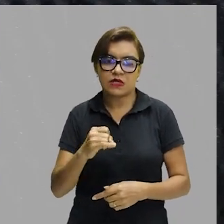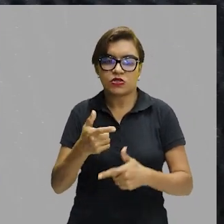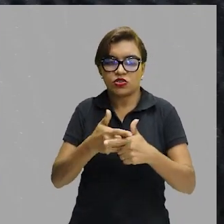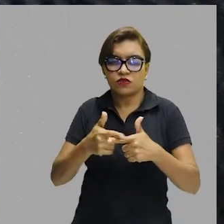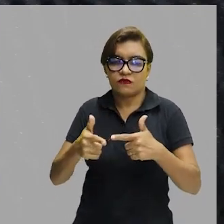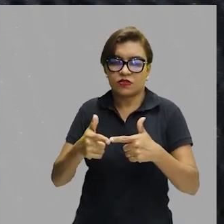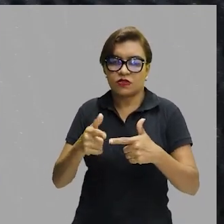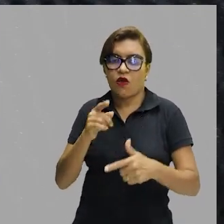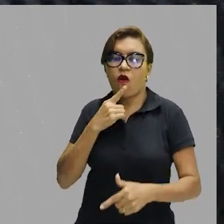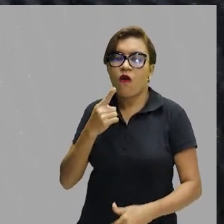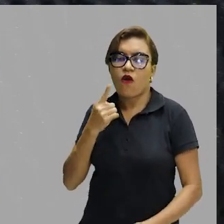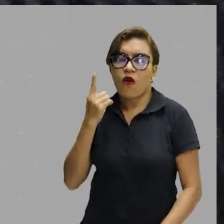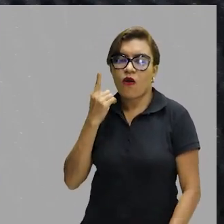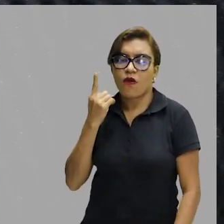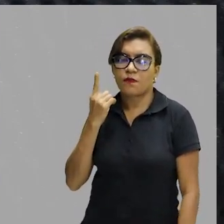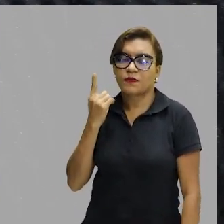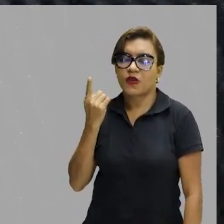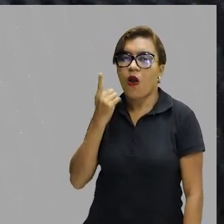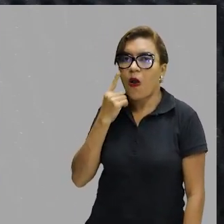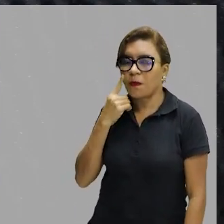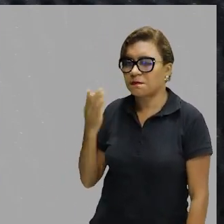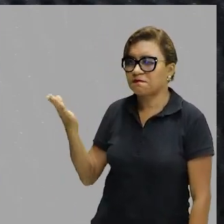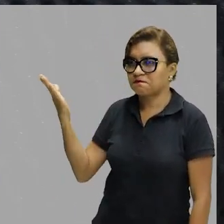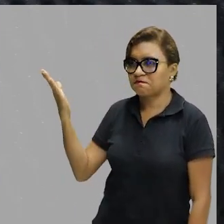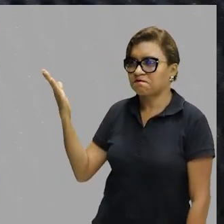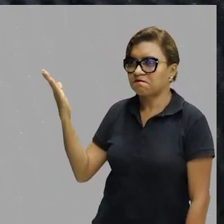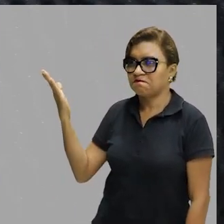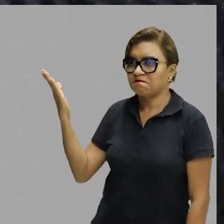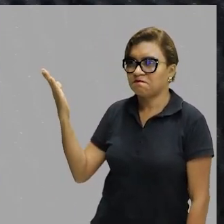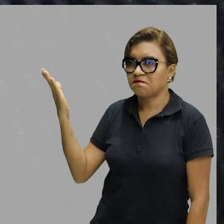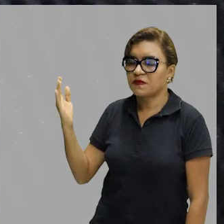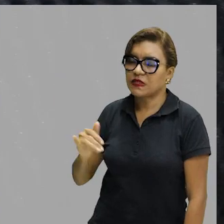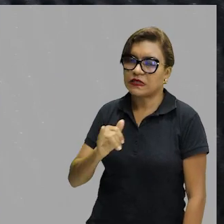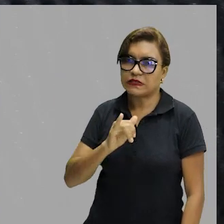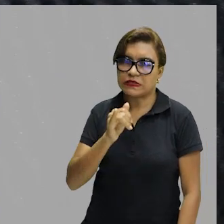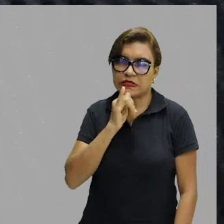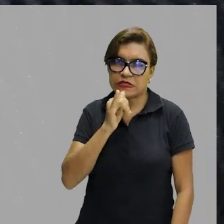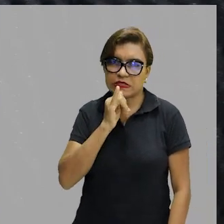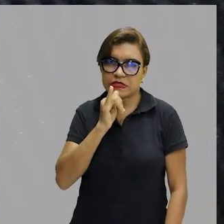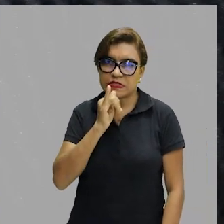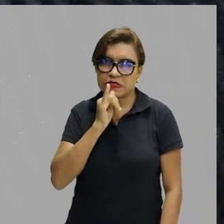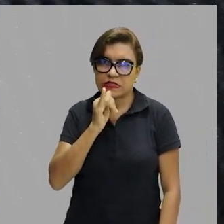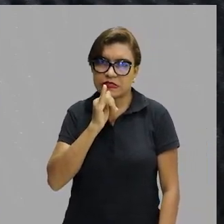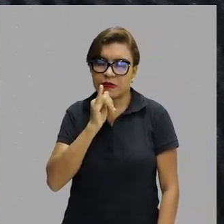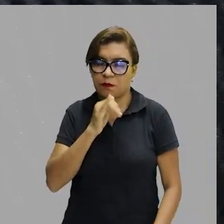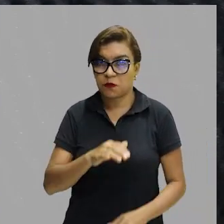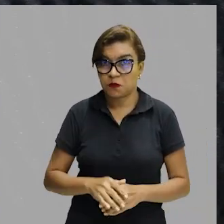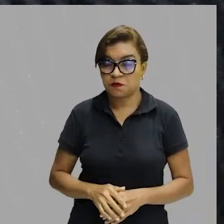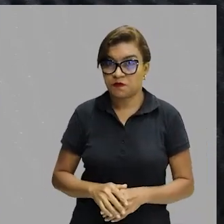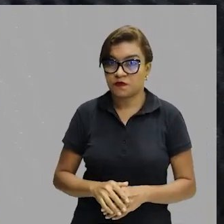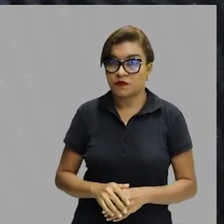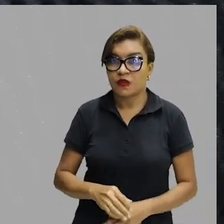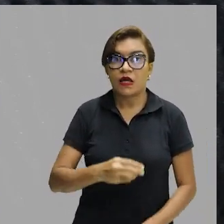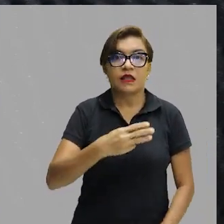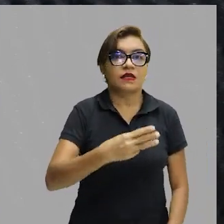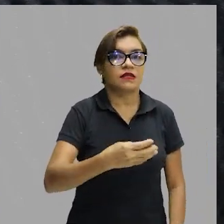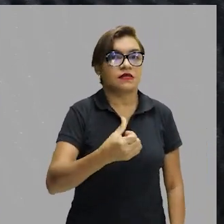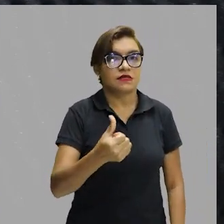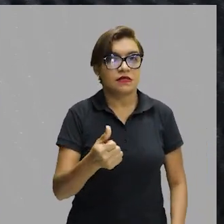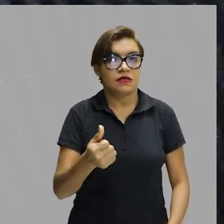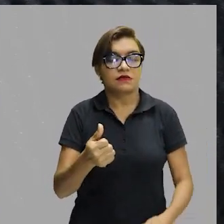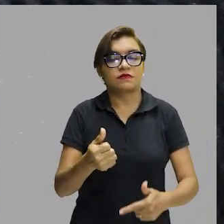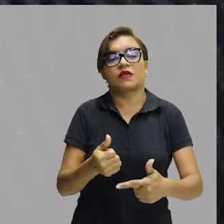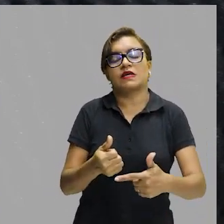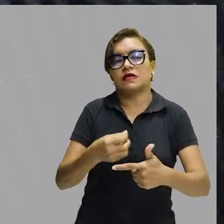pelo mesmo valor, qual o valor? 36. Eu vou chegar à seguinte simplificação, turma. 36 dividido por